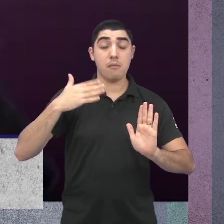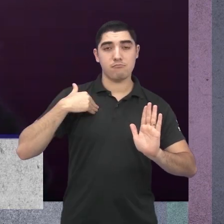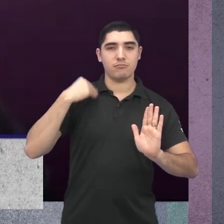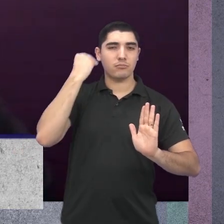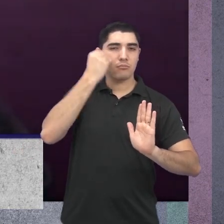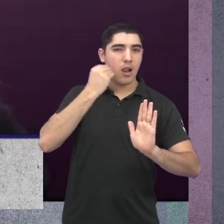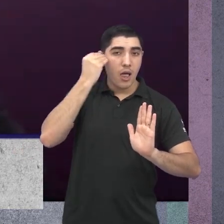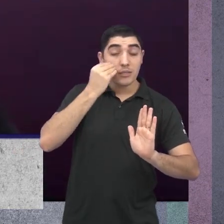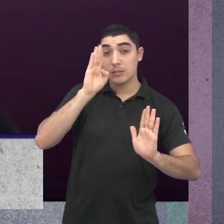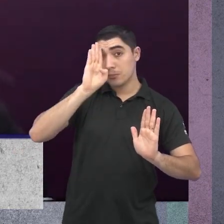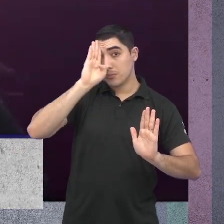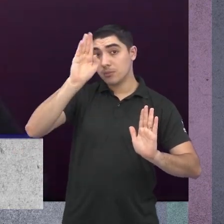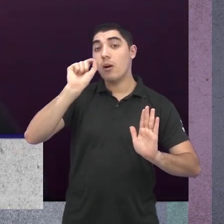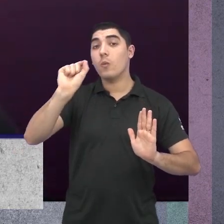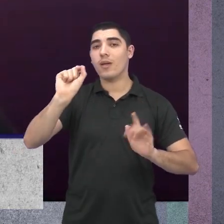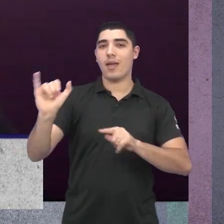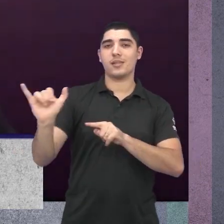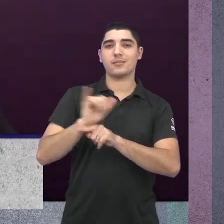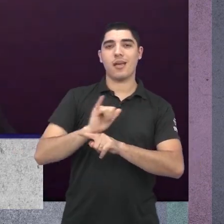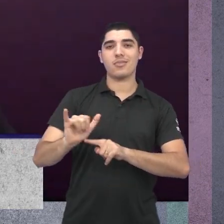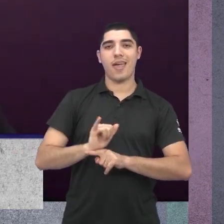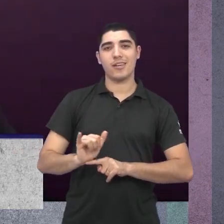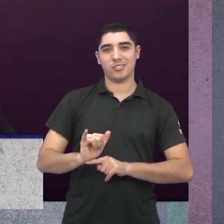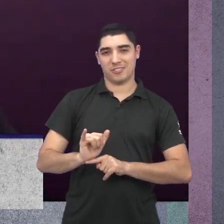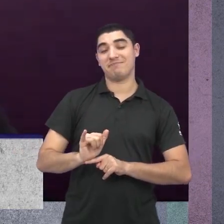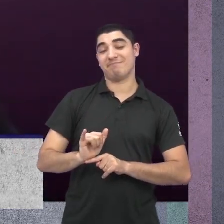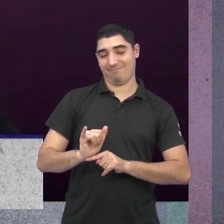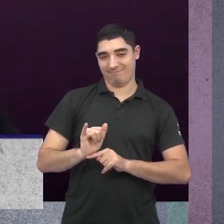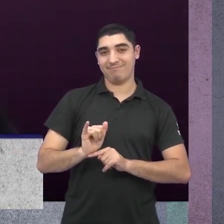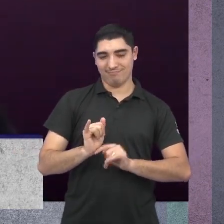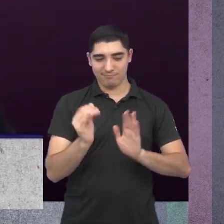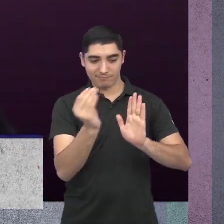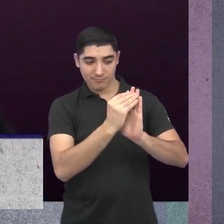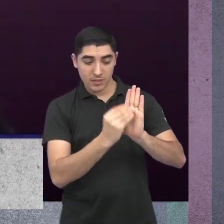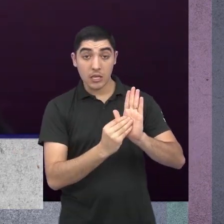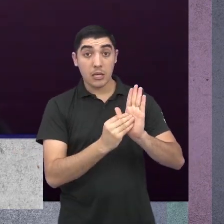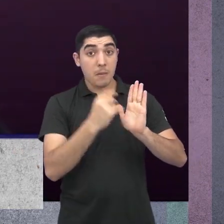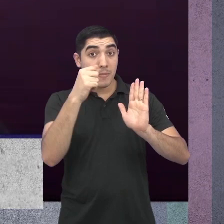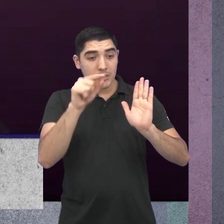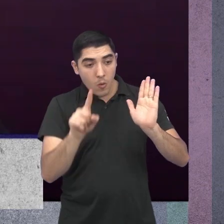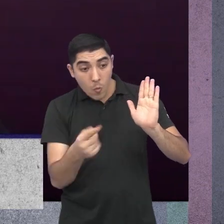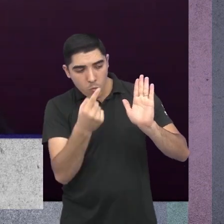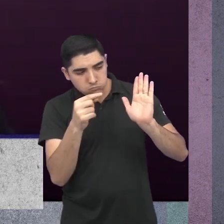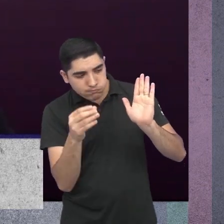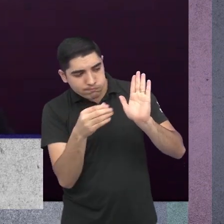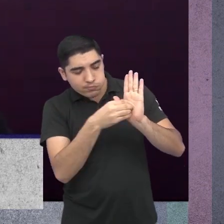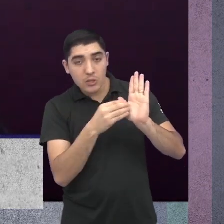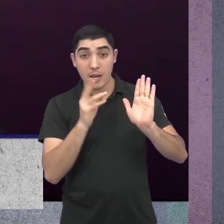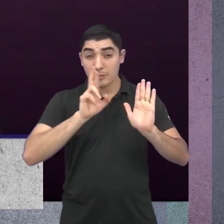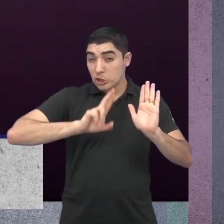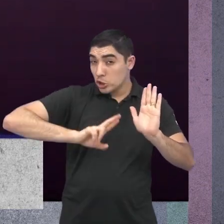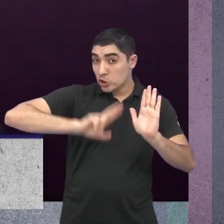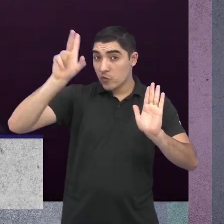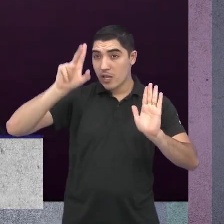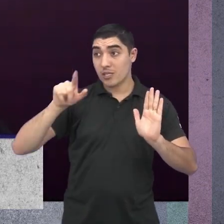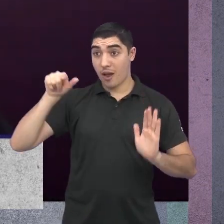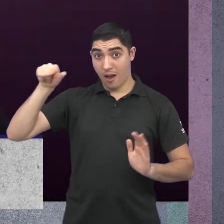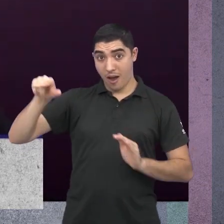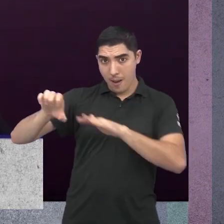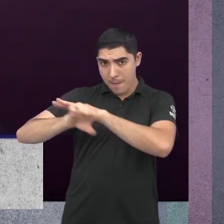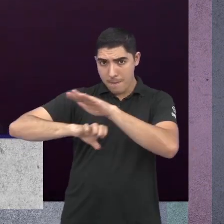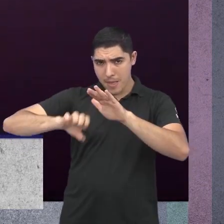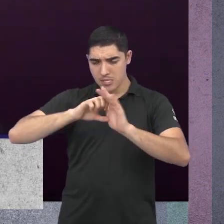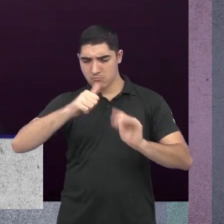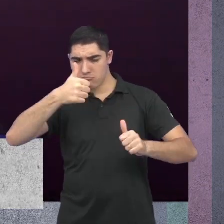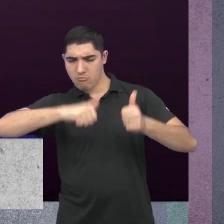sua essência e, claro, a estratégia que foi utilizada e sempre ter um diferencial. Hoje as empresas buscam